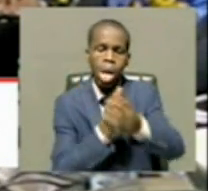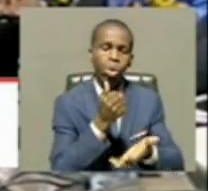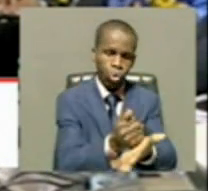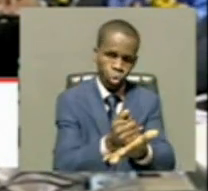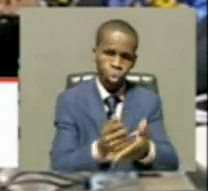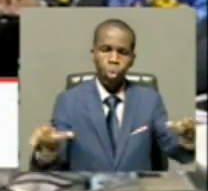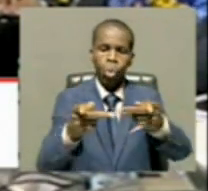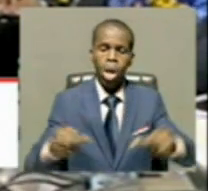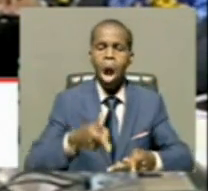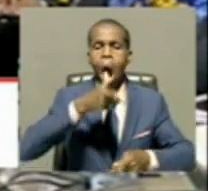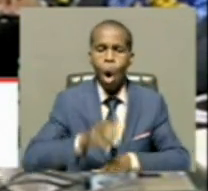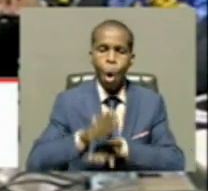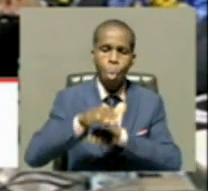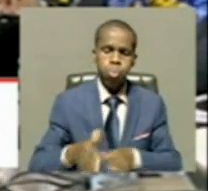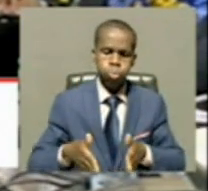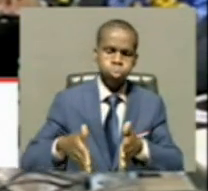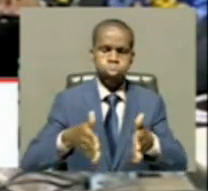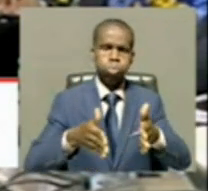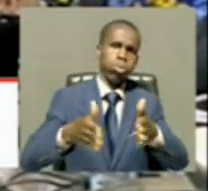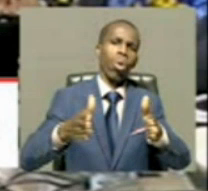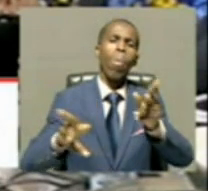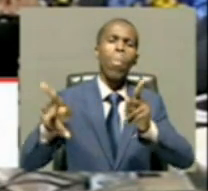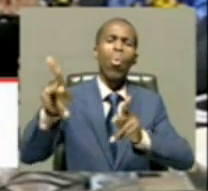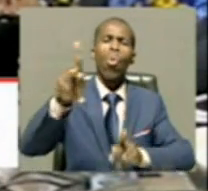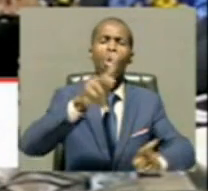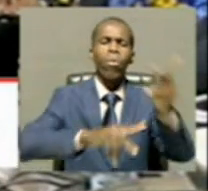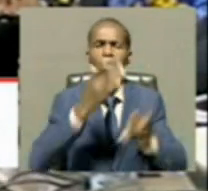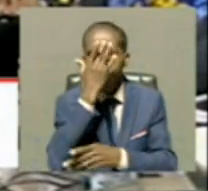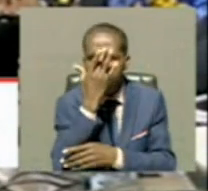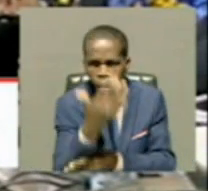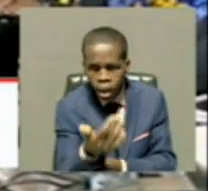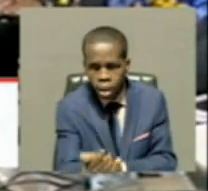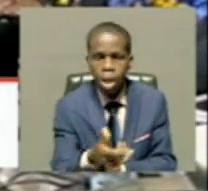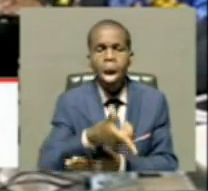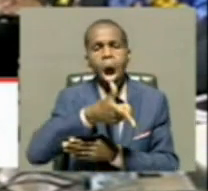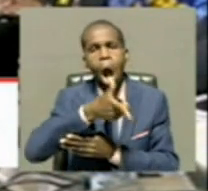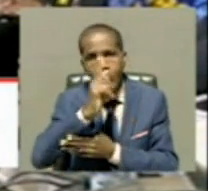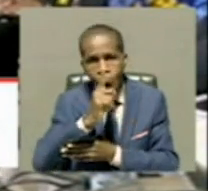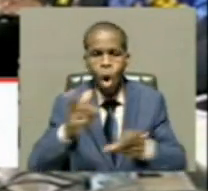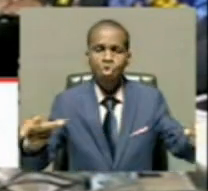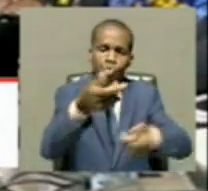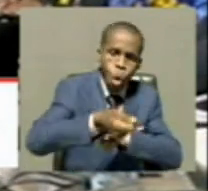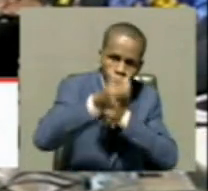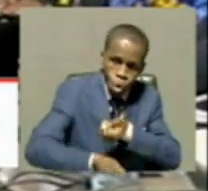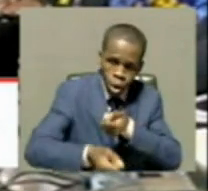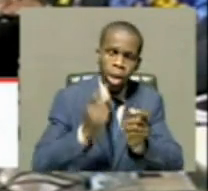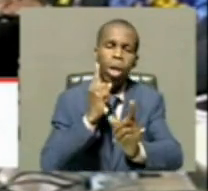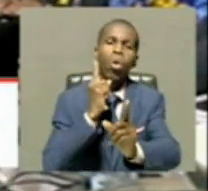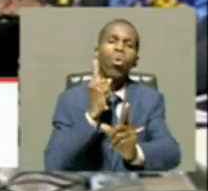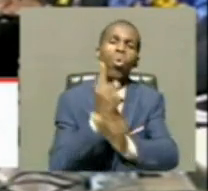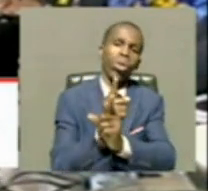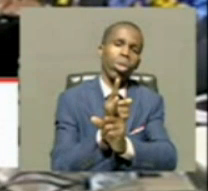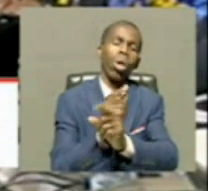criamos canais de irrigação, porque é ali onde está a população que eu acredito que mais trabalha neste país, está